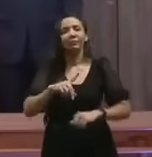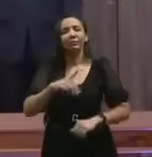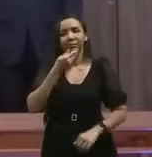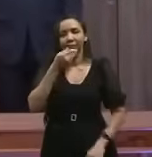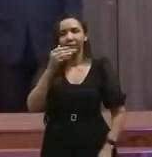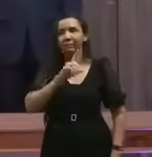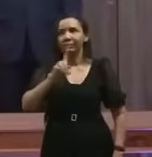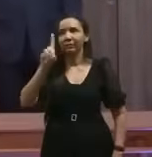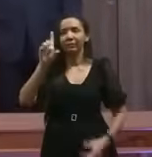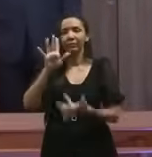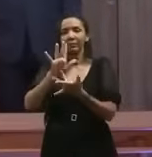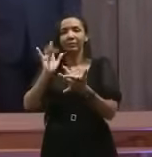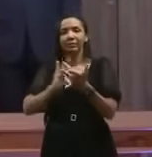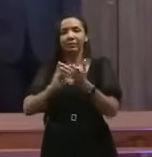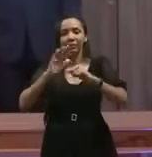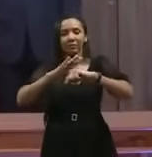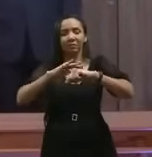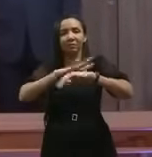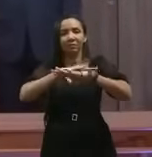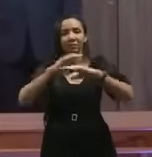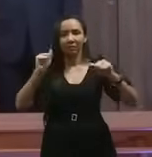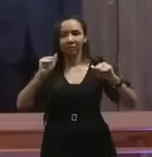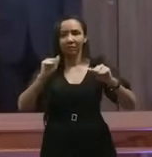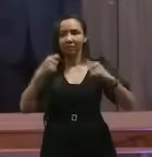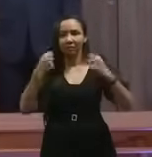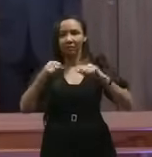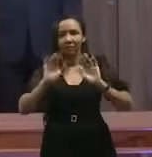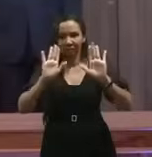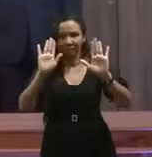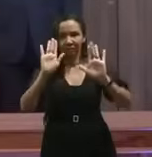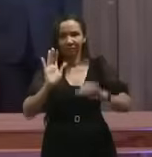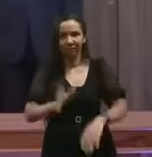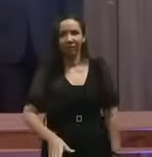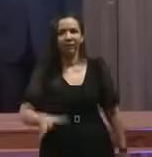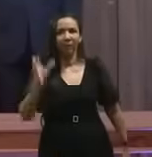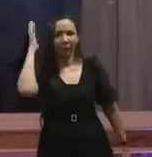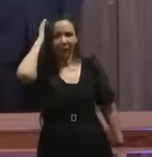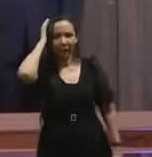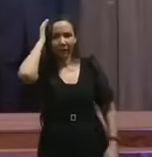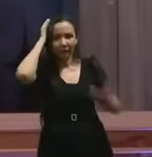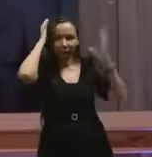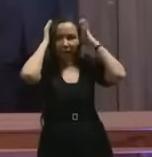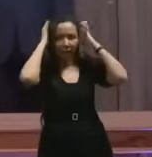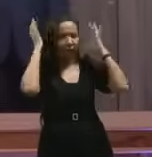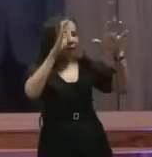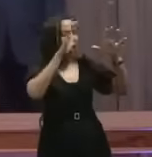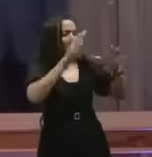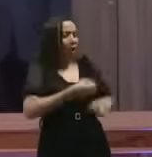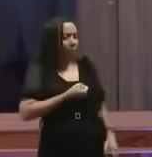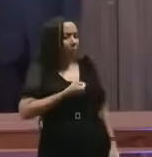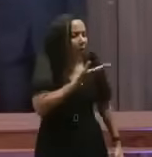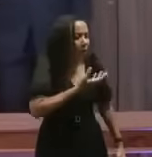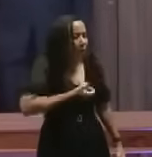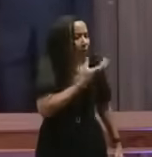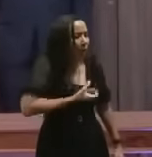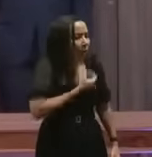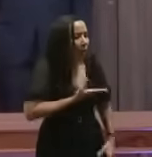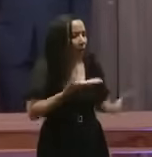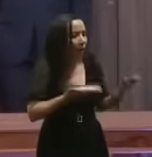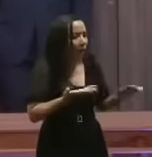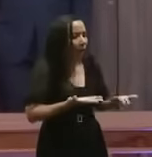botando mão na cabeça da pessoa vomita vomita vomita que ceira é essa não precisa tu mandar ninguém tá aqu negócio de vomitando